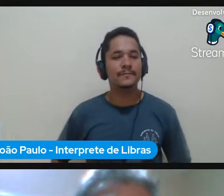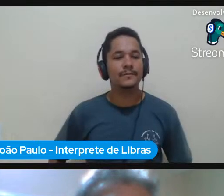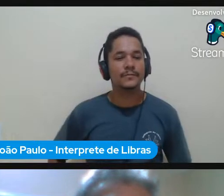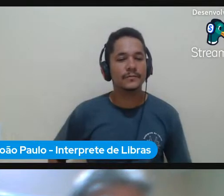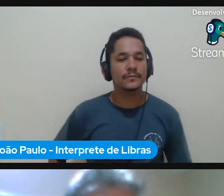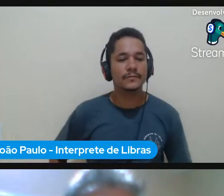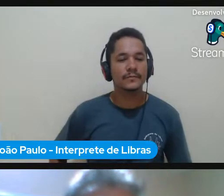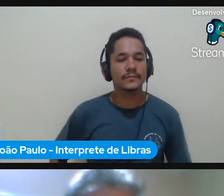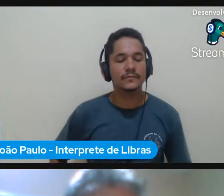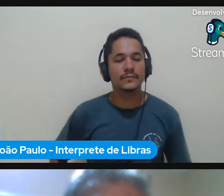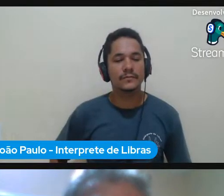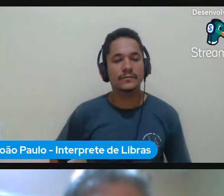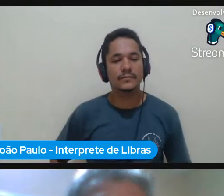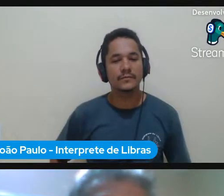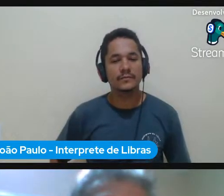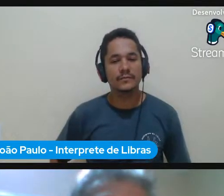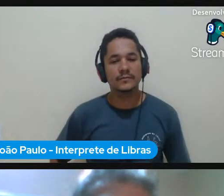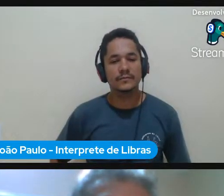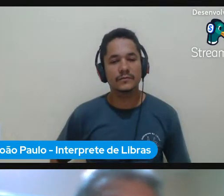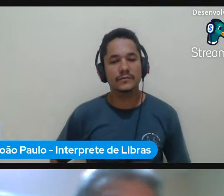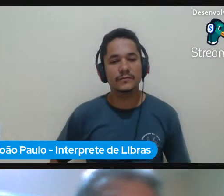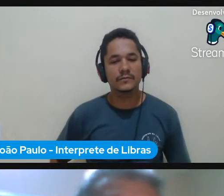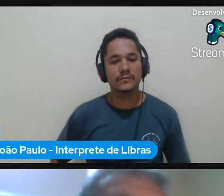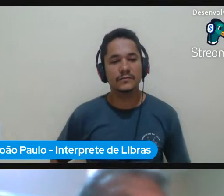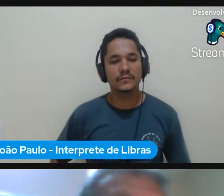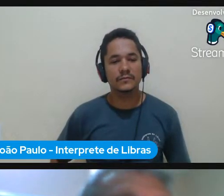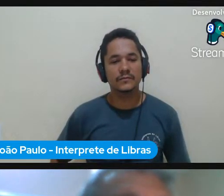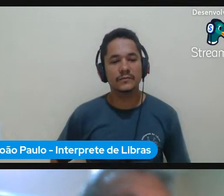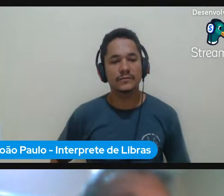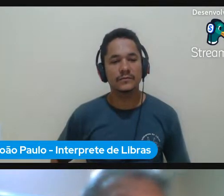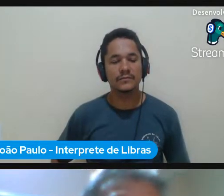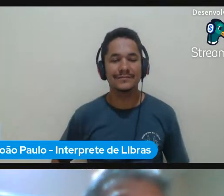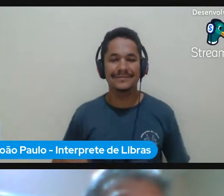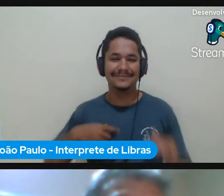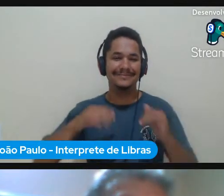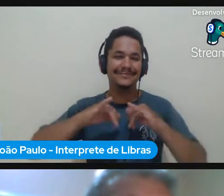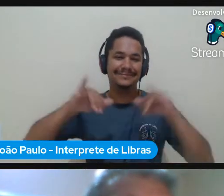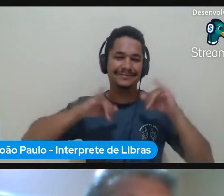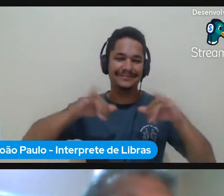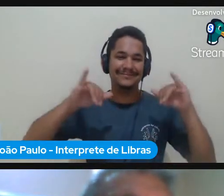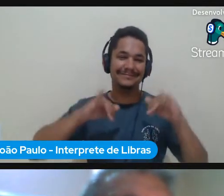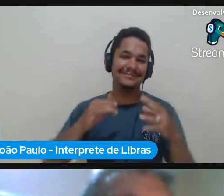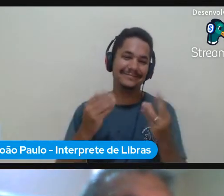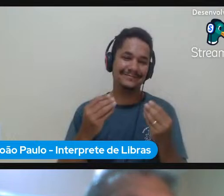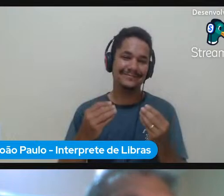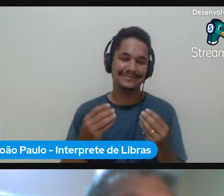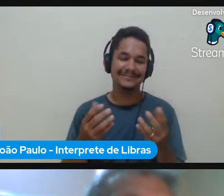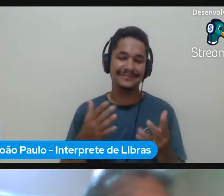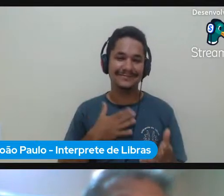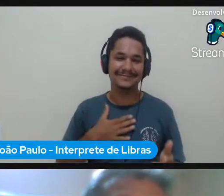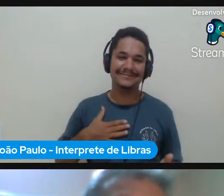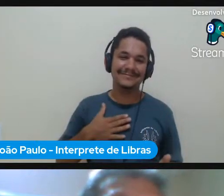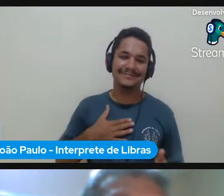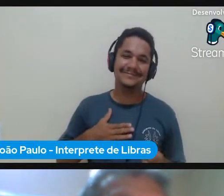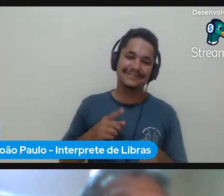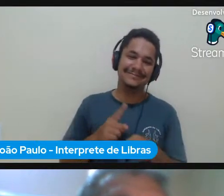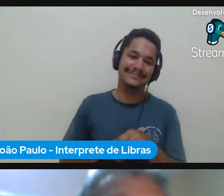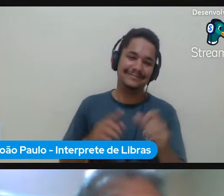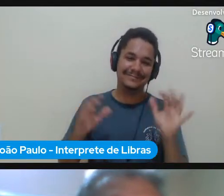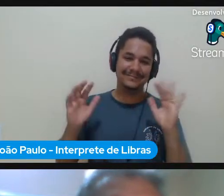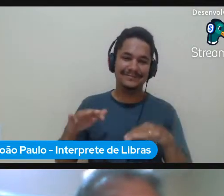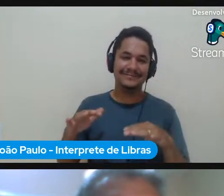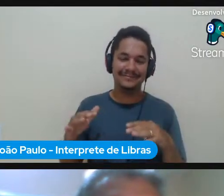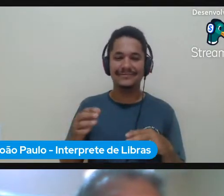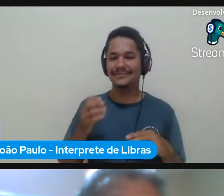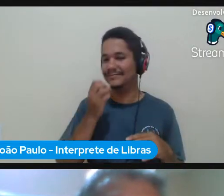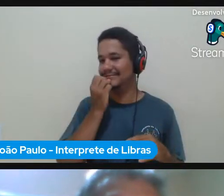Não, eu já dei o recado, né? Eu estou fazendo uma propaganda danada, mas eu gosto desse momento, viu?